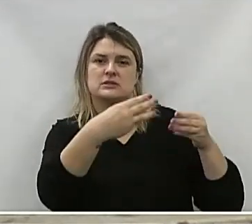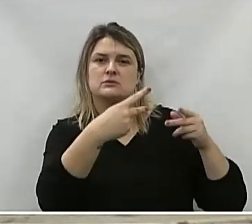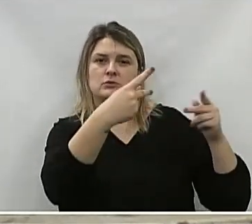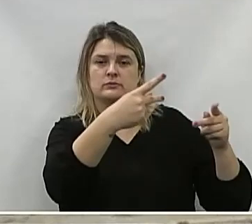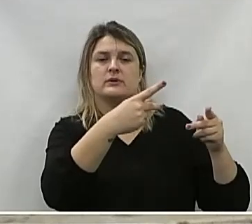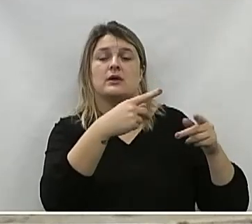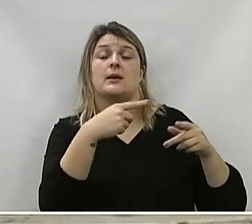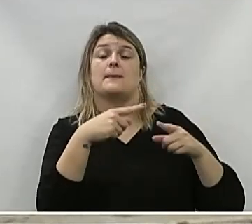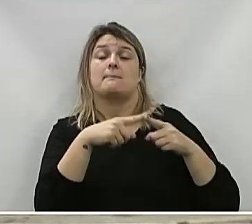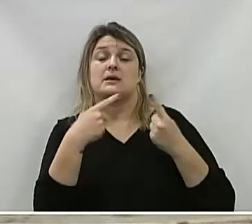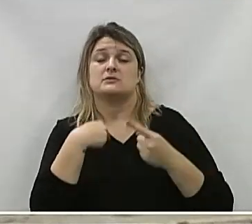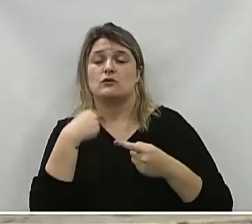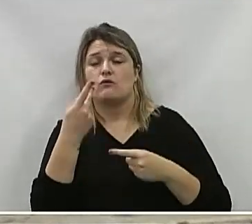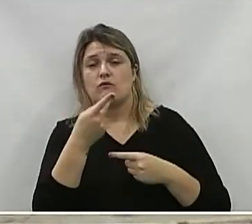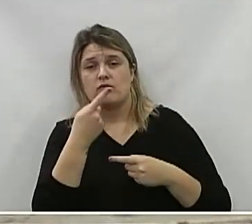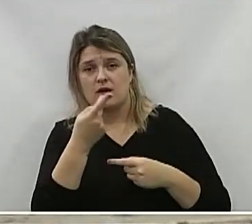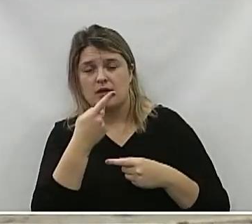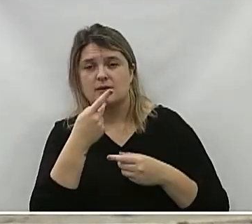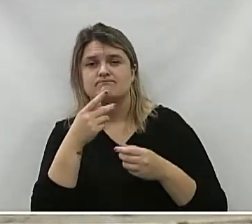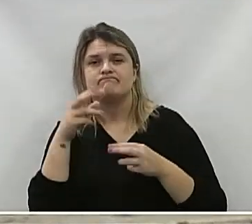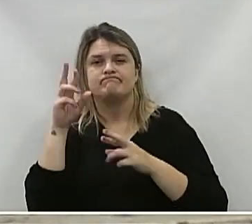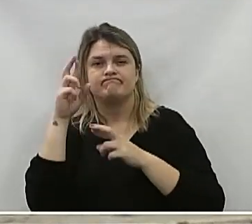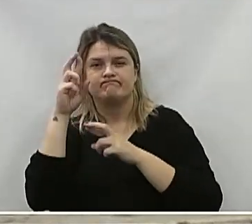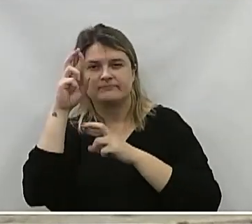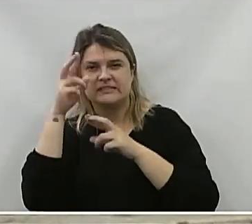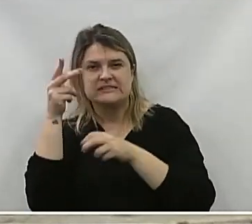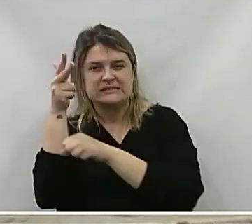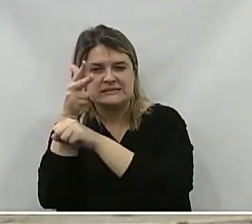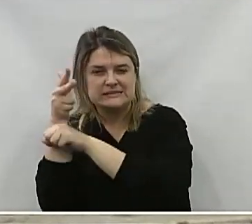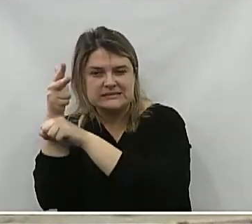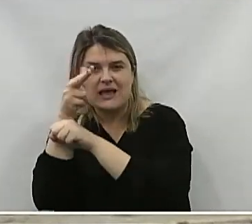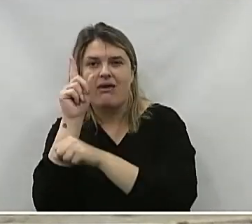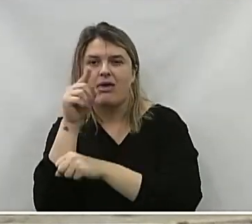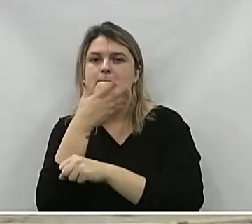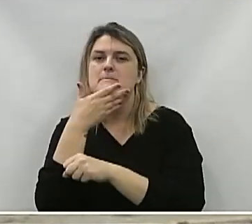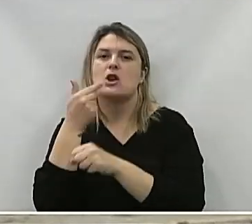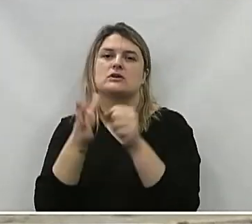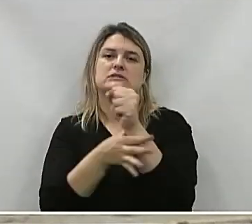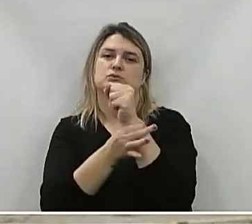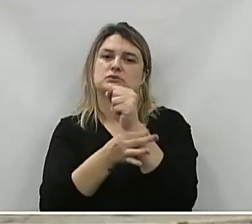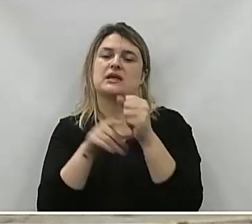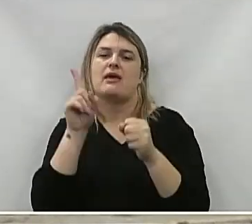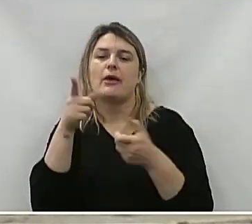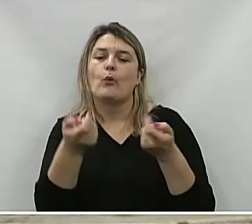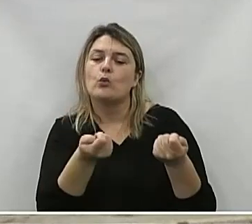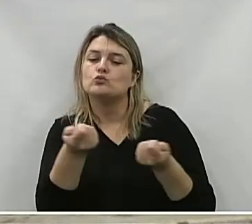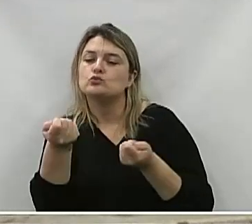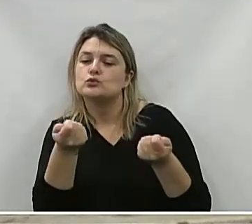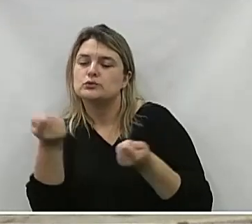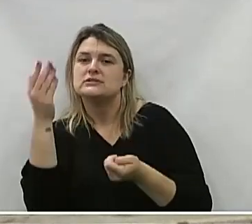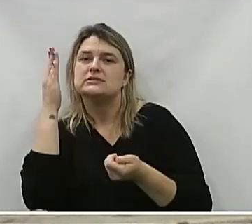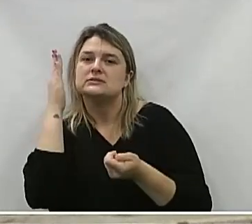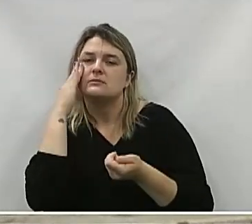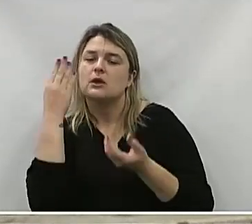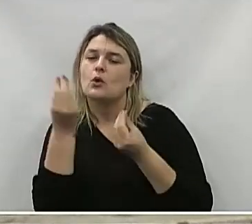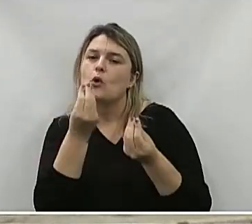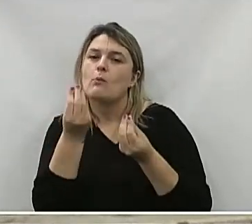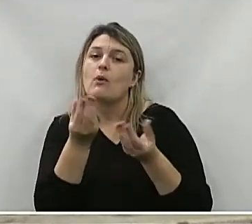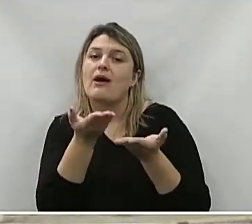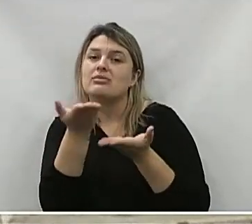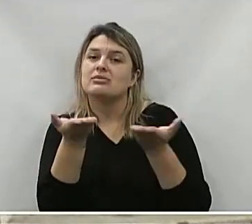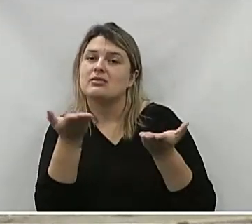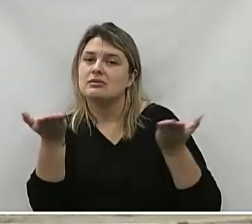volto a ressaltar câmaras de monitoramento é segurança e controle para saber como está sendo